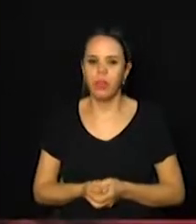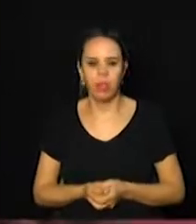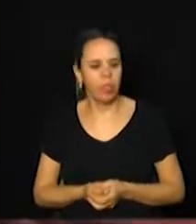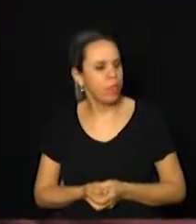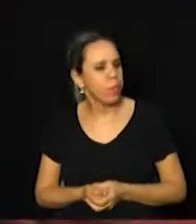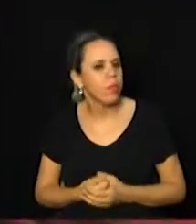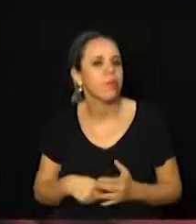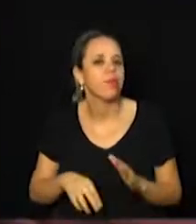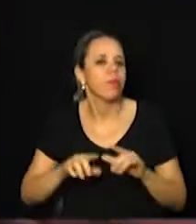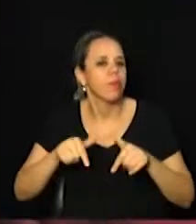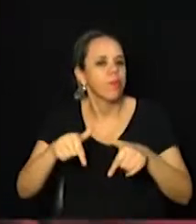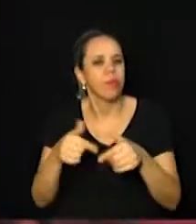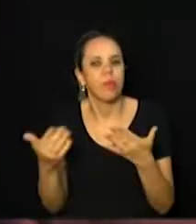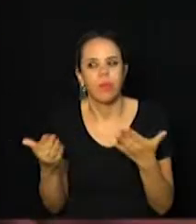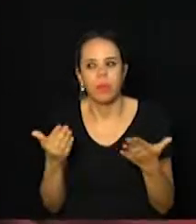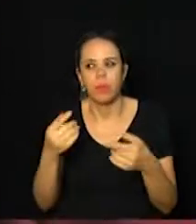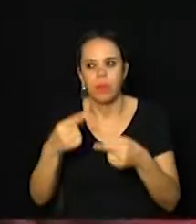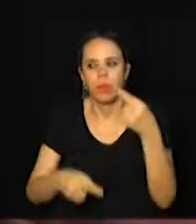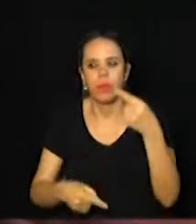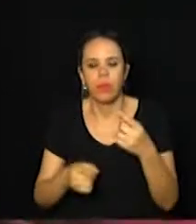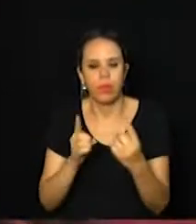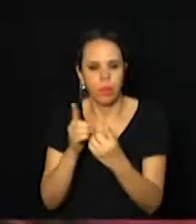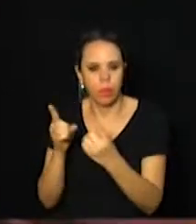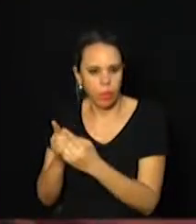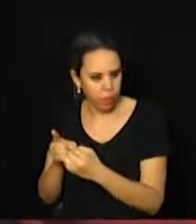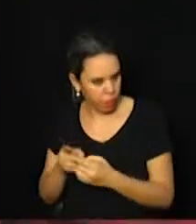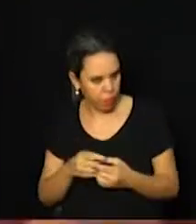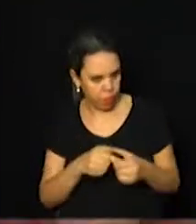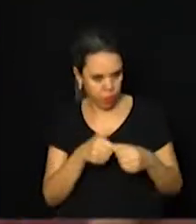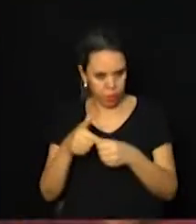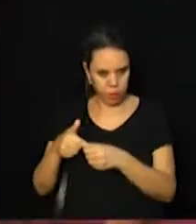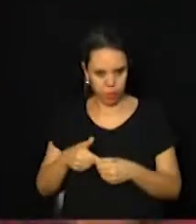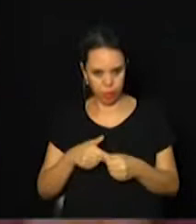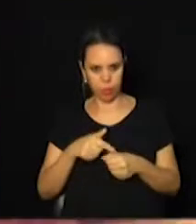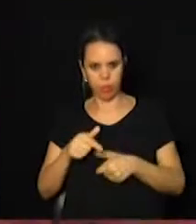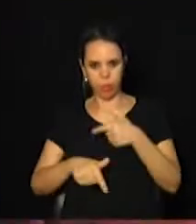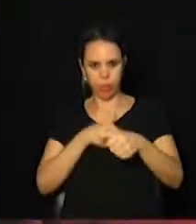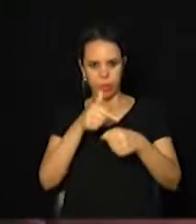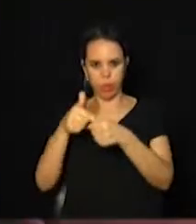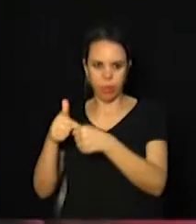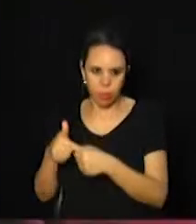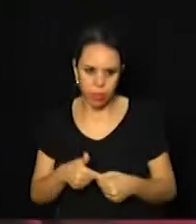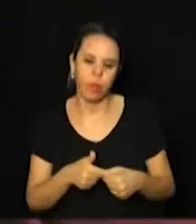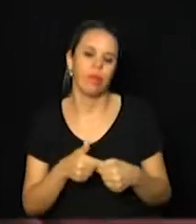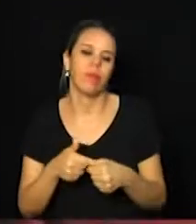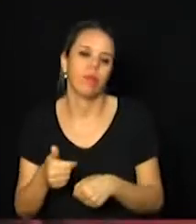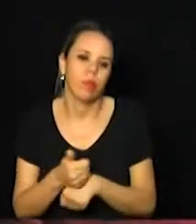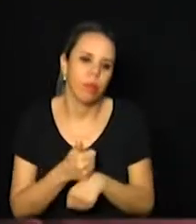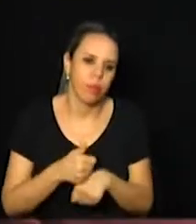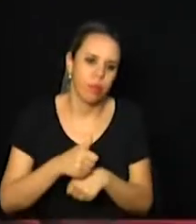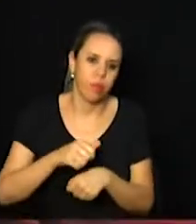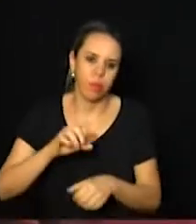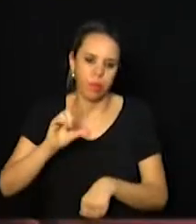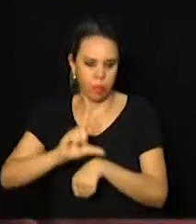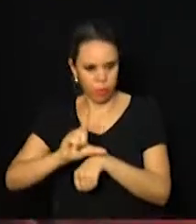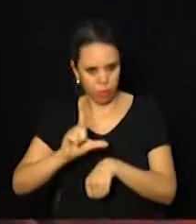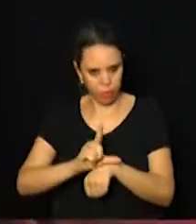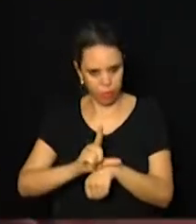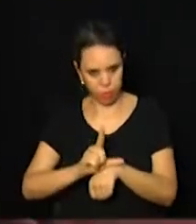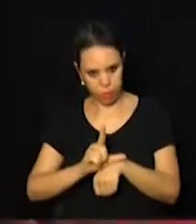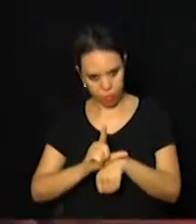Provisória a qual proíbe o funcionamento de bombas de auto-serviço nos postos de abastecimento de combustíveis